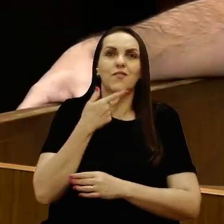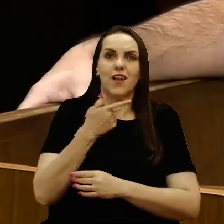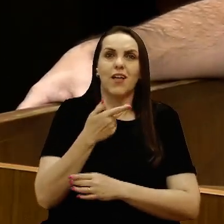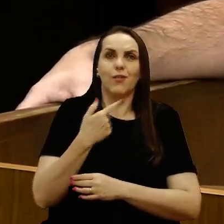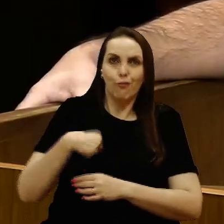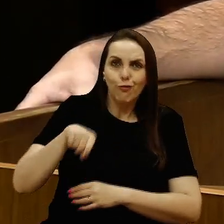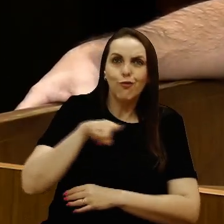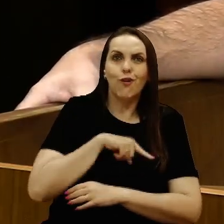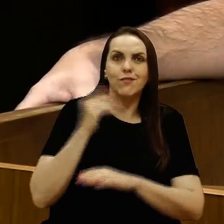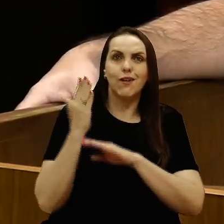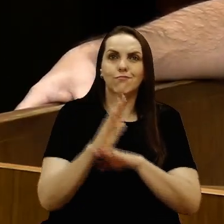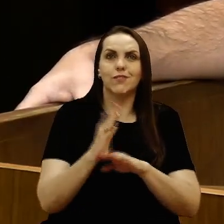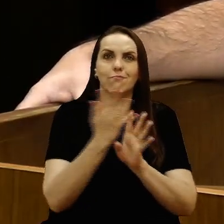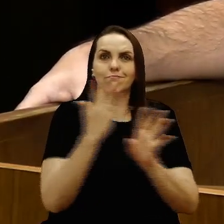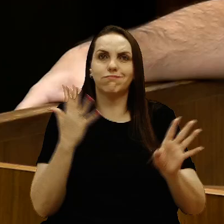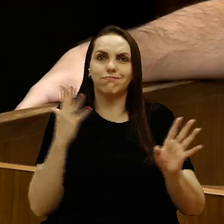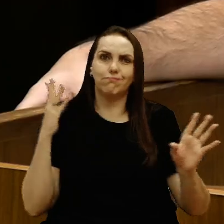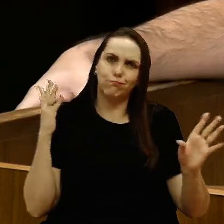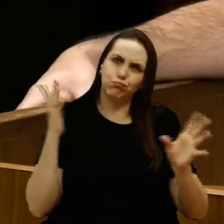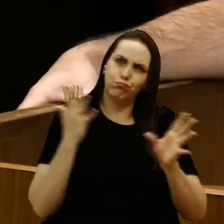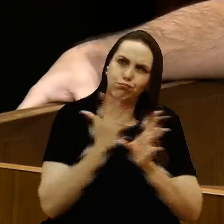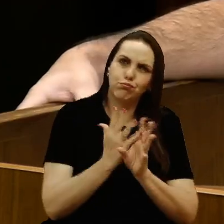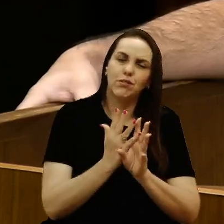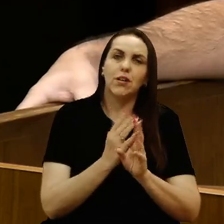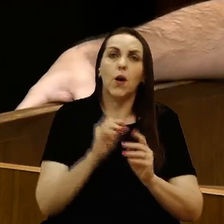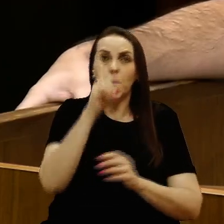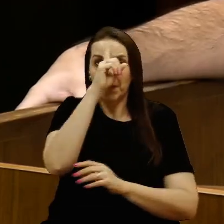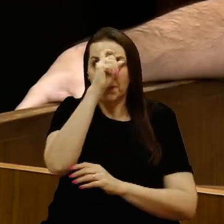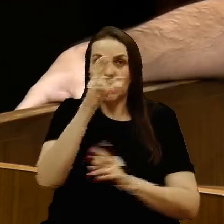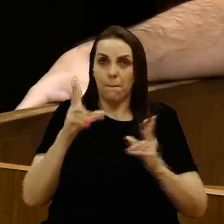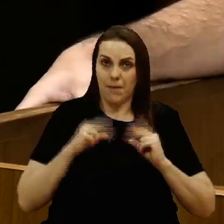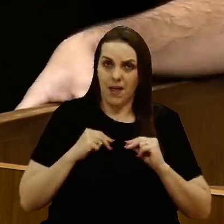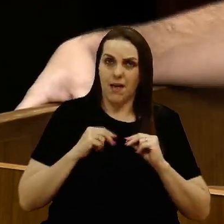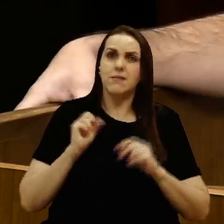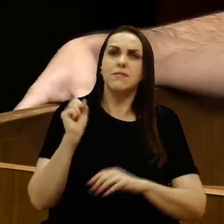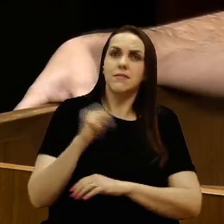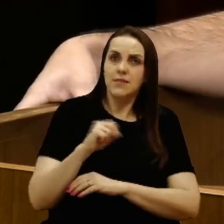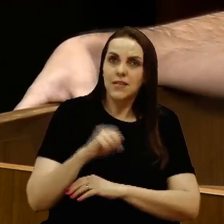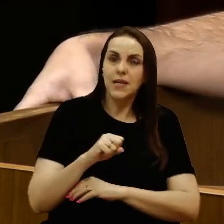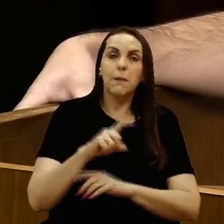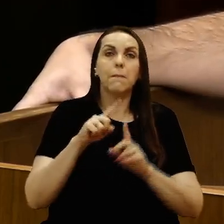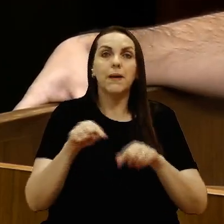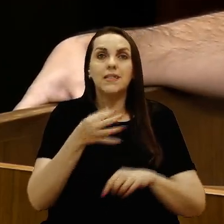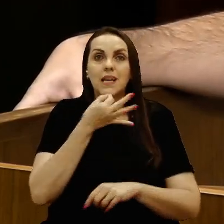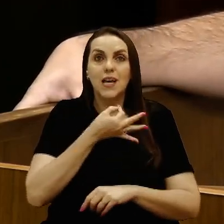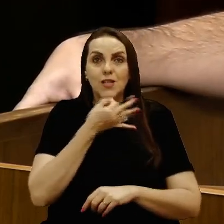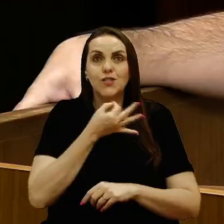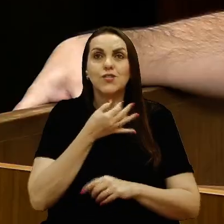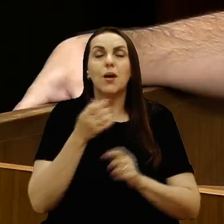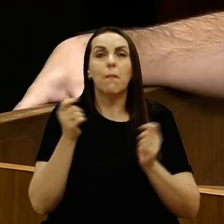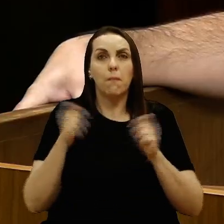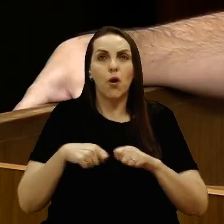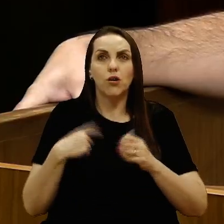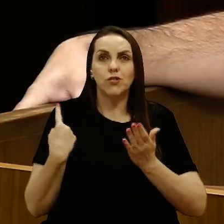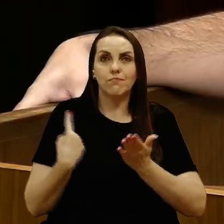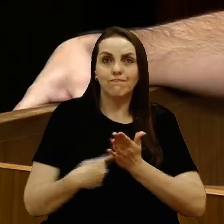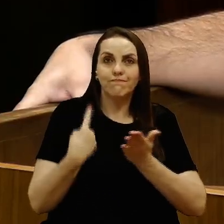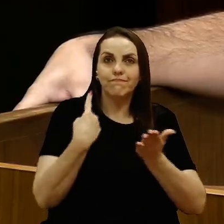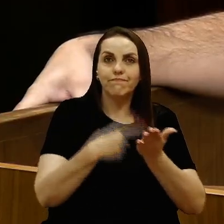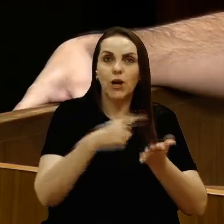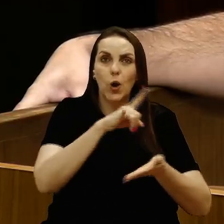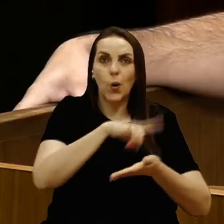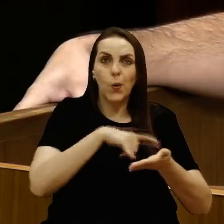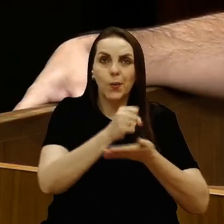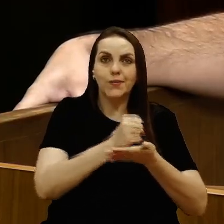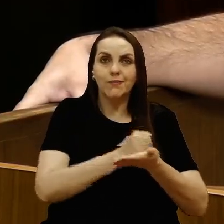espera. Porque os hospitais merecem, mas Caxias do Sul pode contratualizar com os hospitais e eles realizarem as cirurgias,